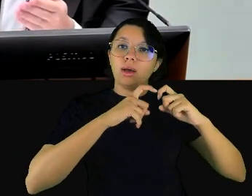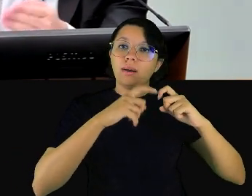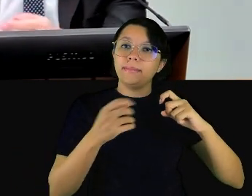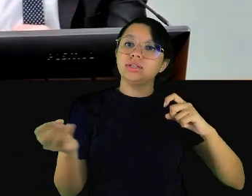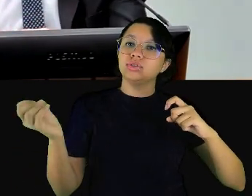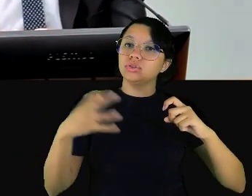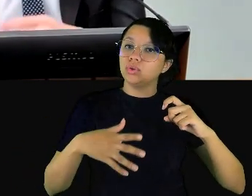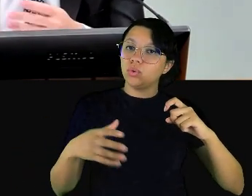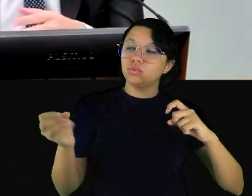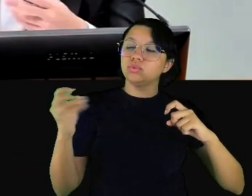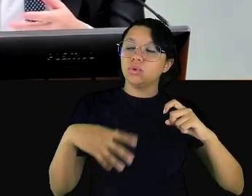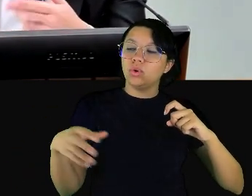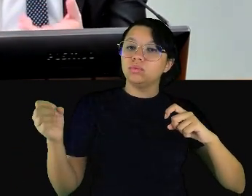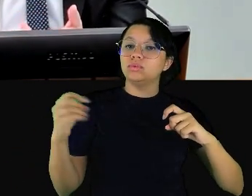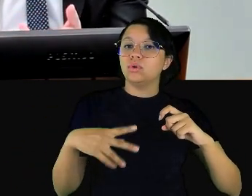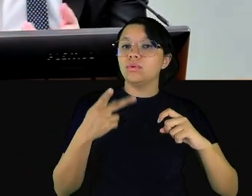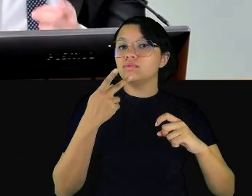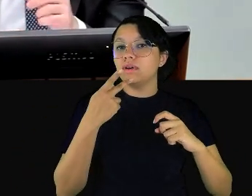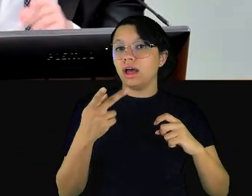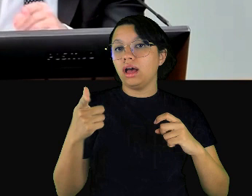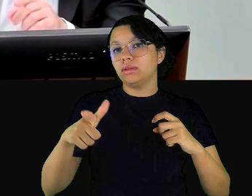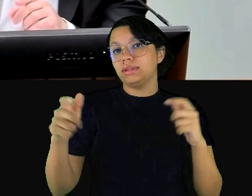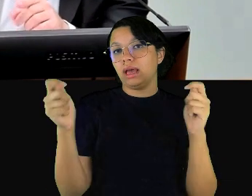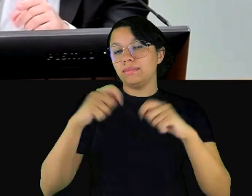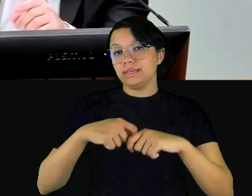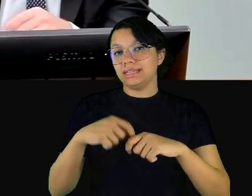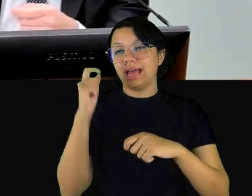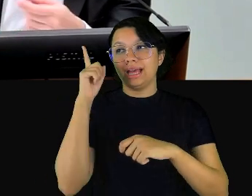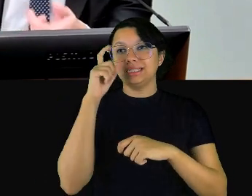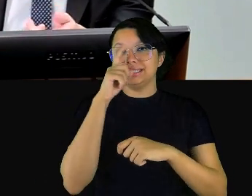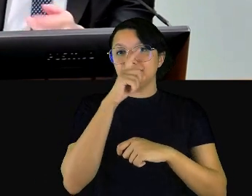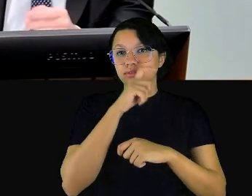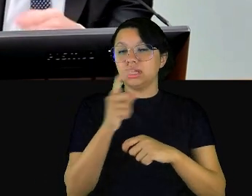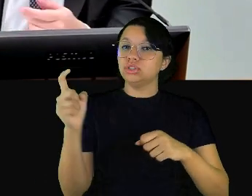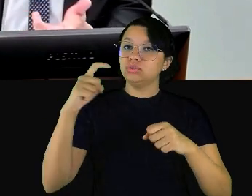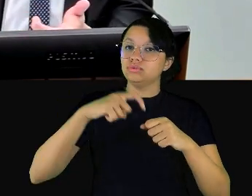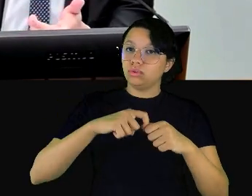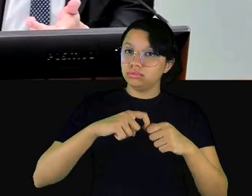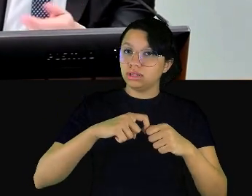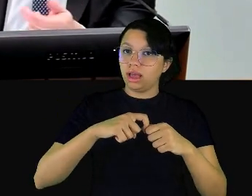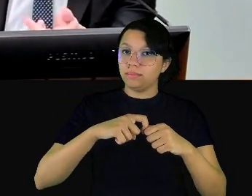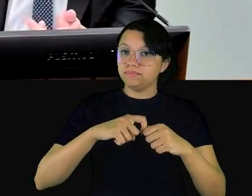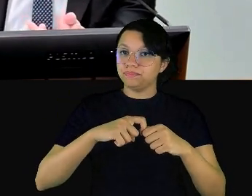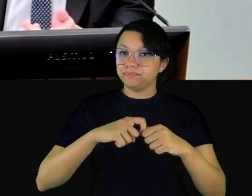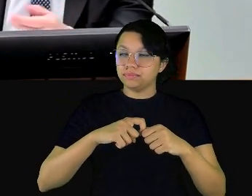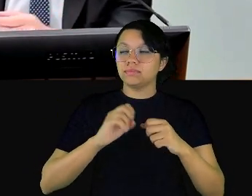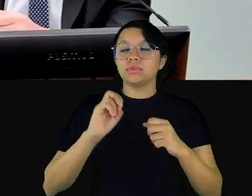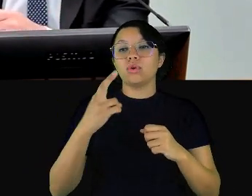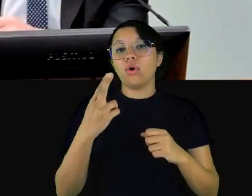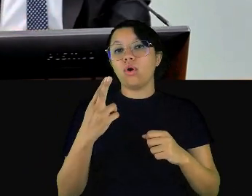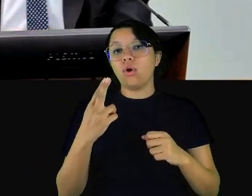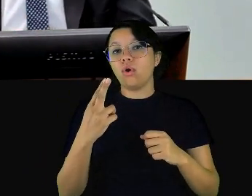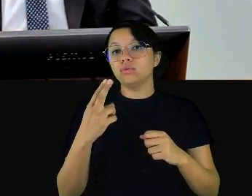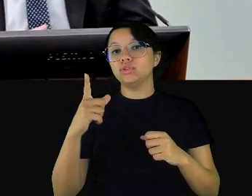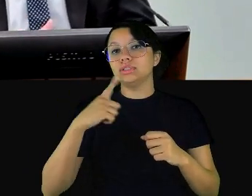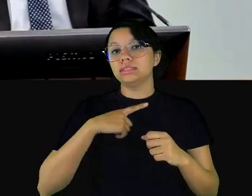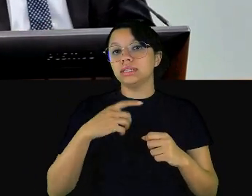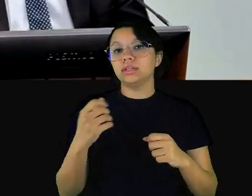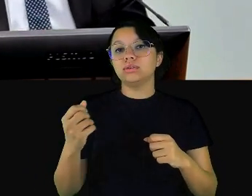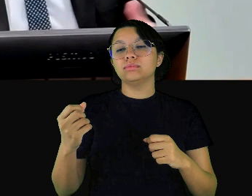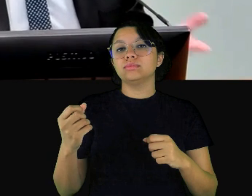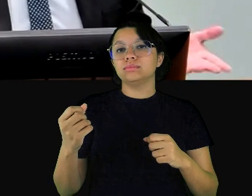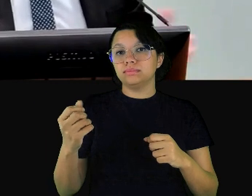renovando a incapacidade, ele está tendo dificuldade do restabelecimento ou de se estabelecer o benefício de